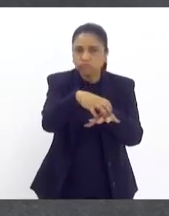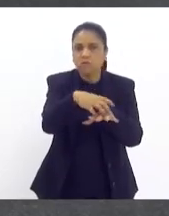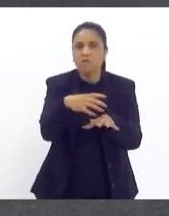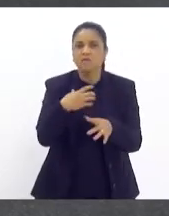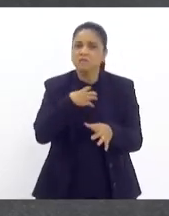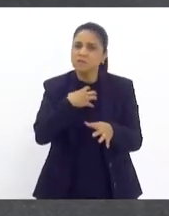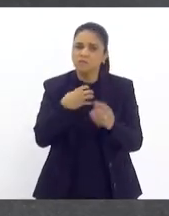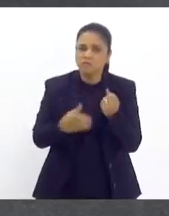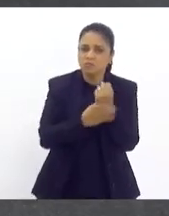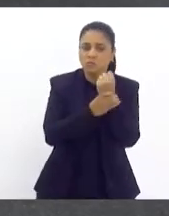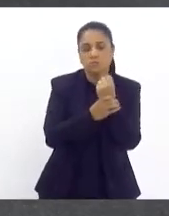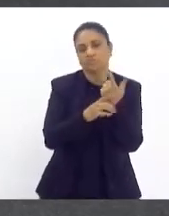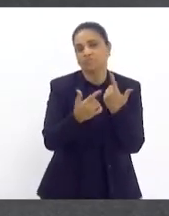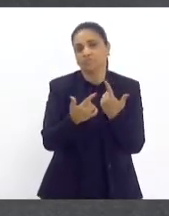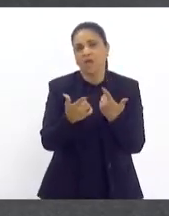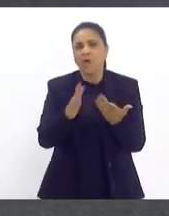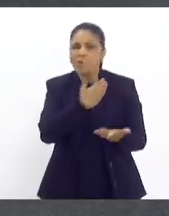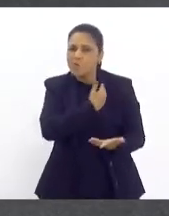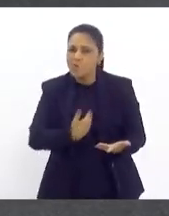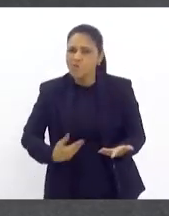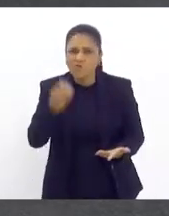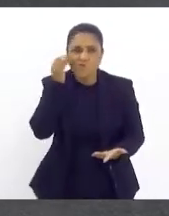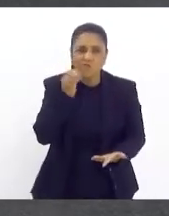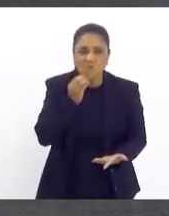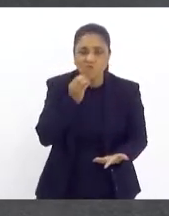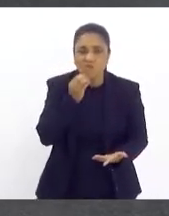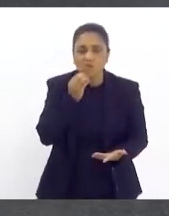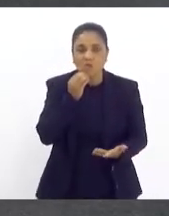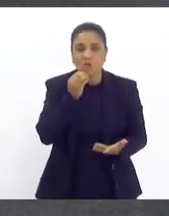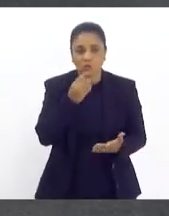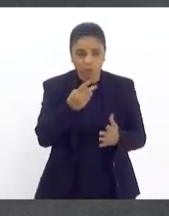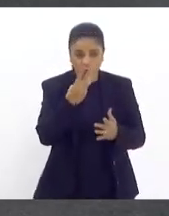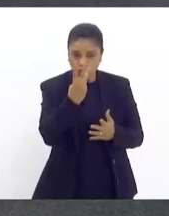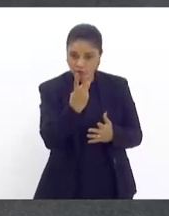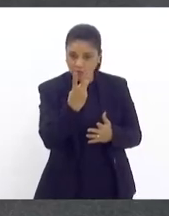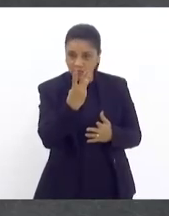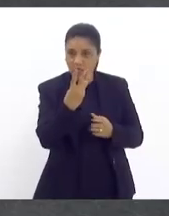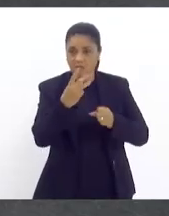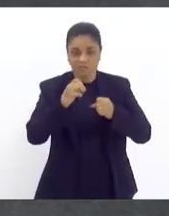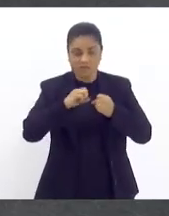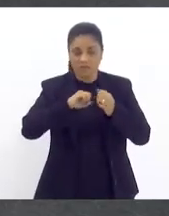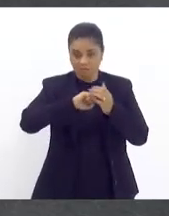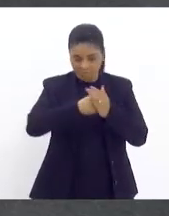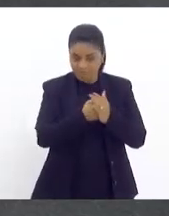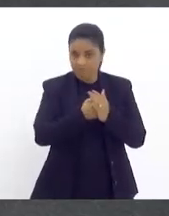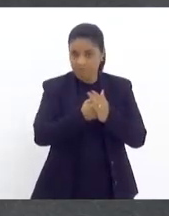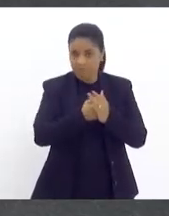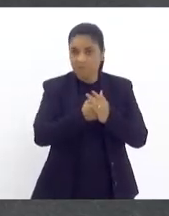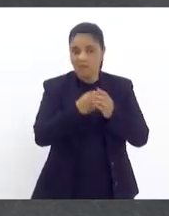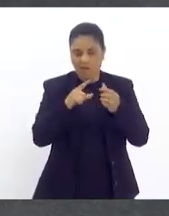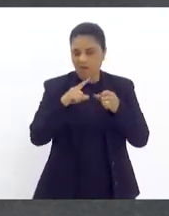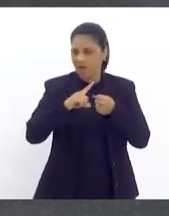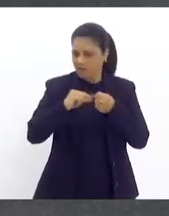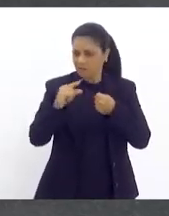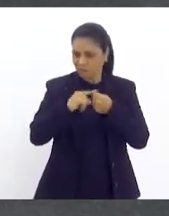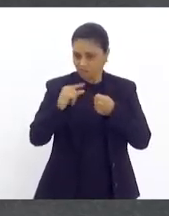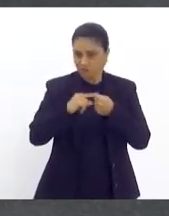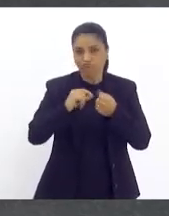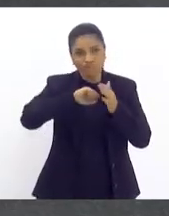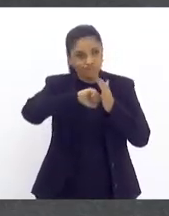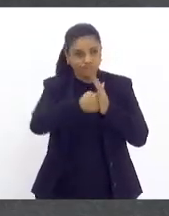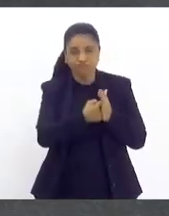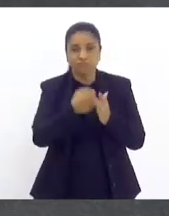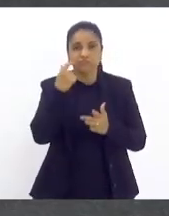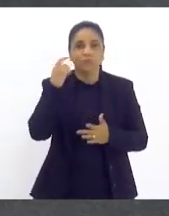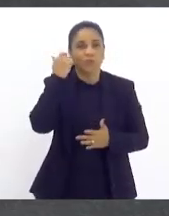governador veta os três os três artigos de lei que falam da possibilidade dos projetos de